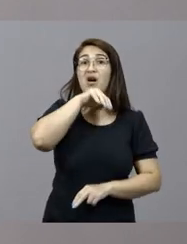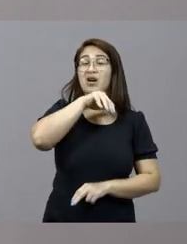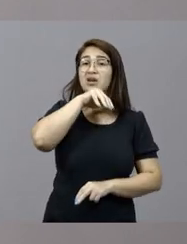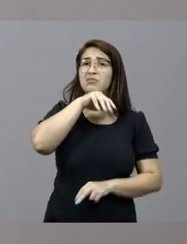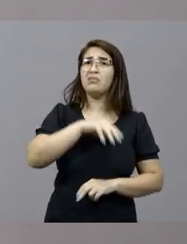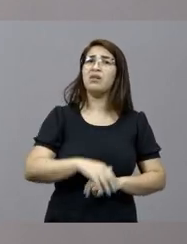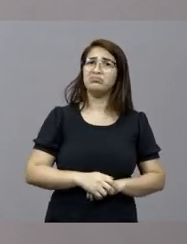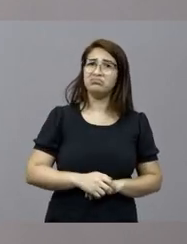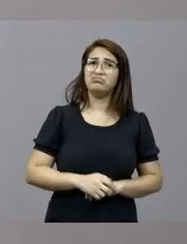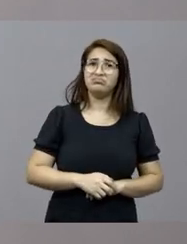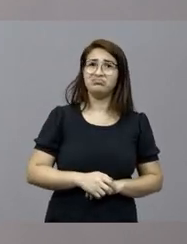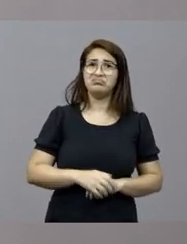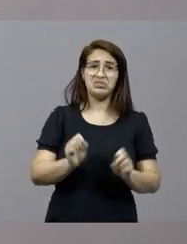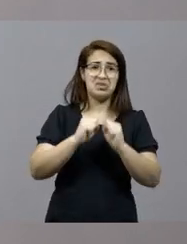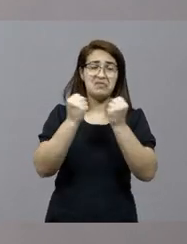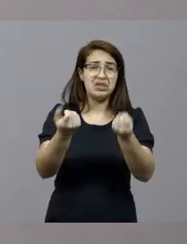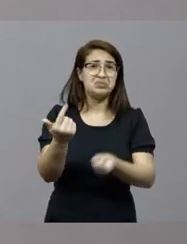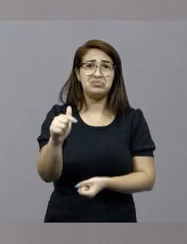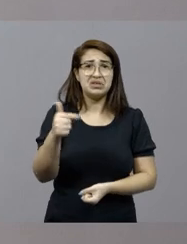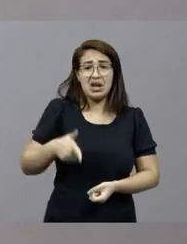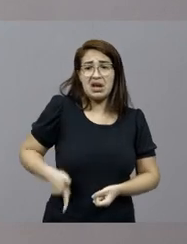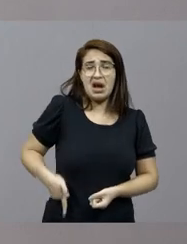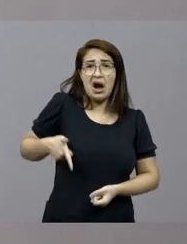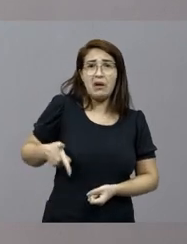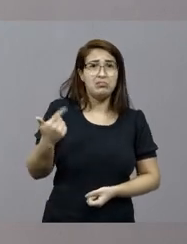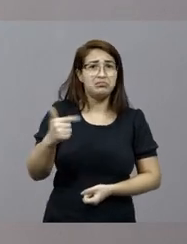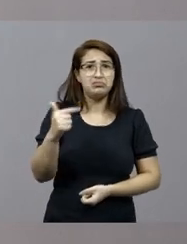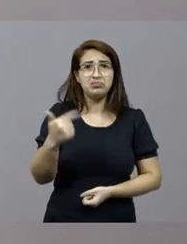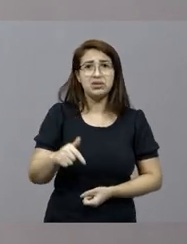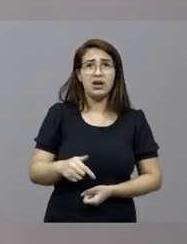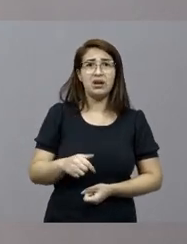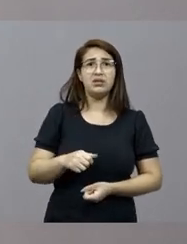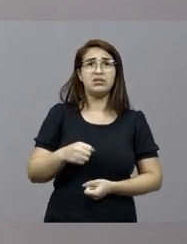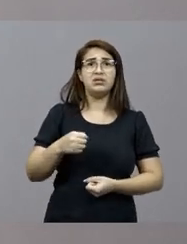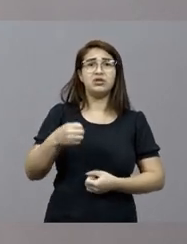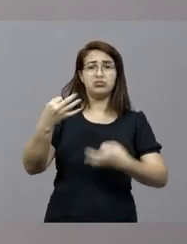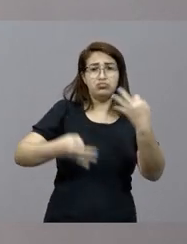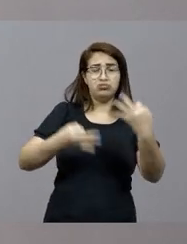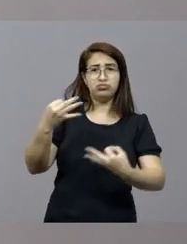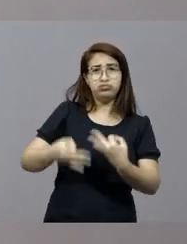arma e sem direito de julgamento. Esses, sim,